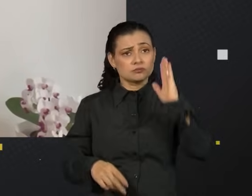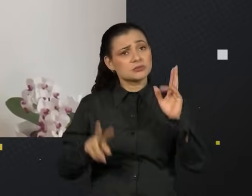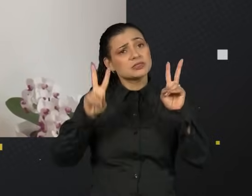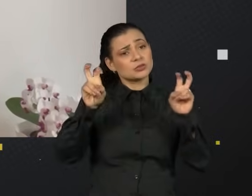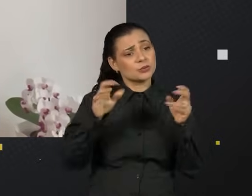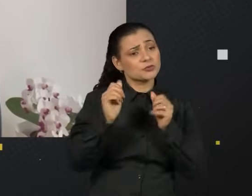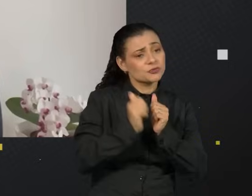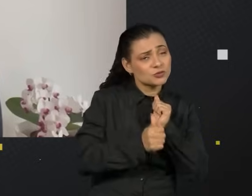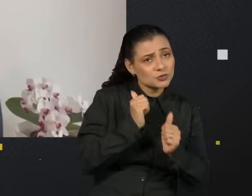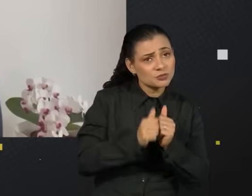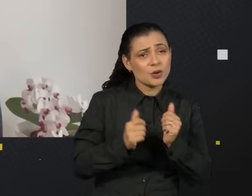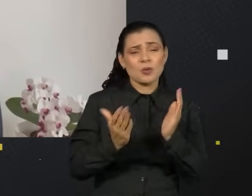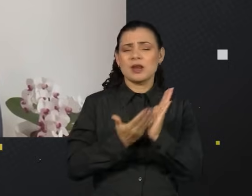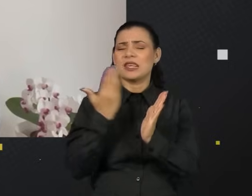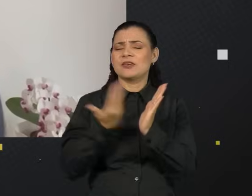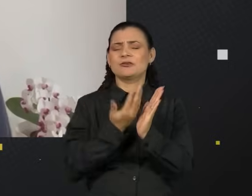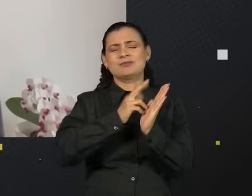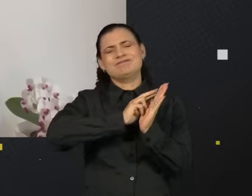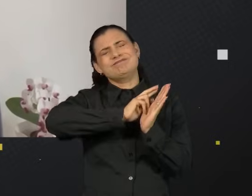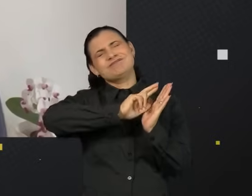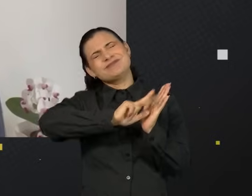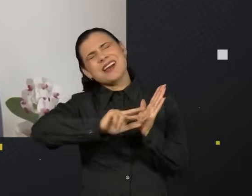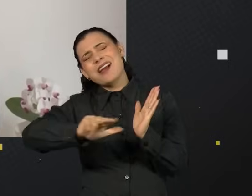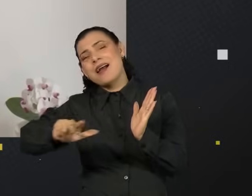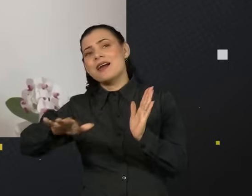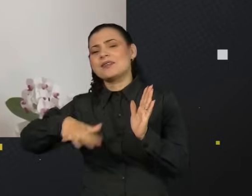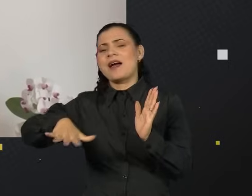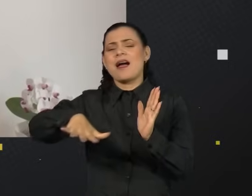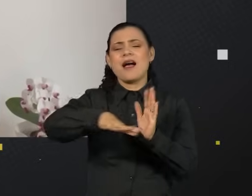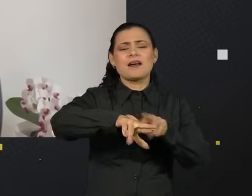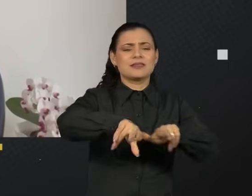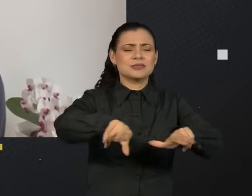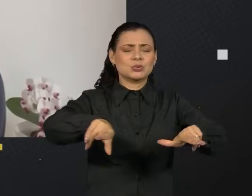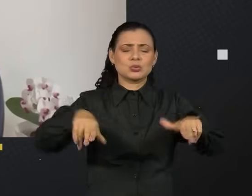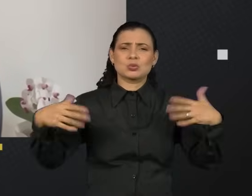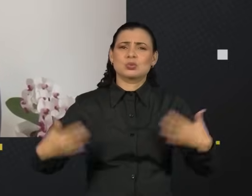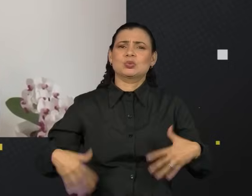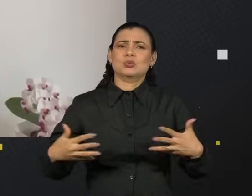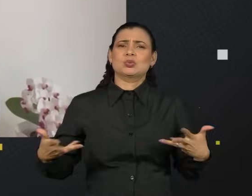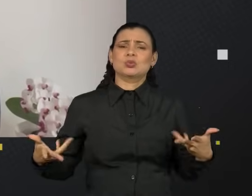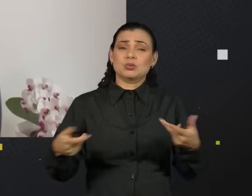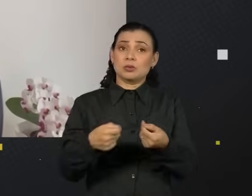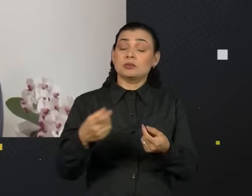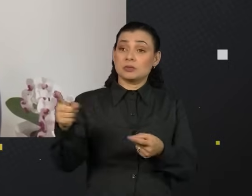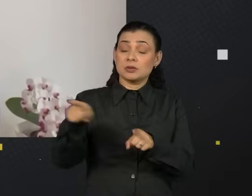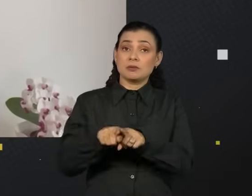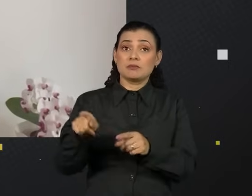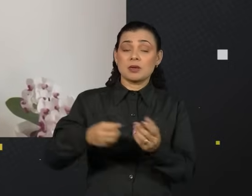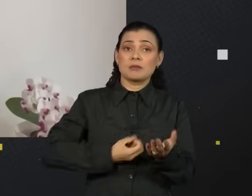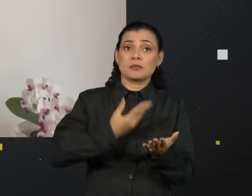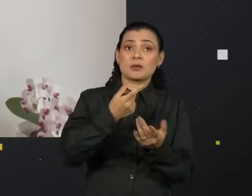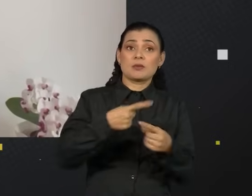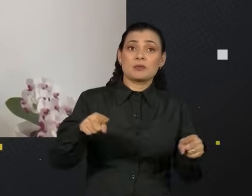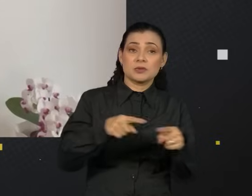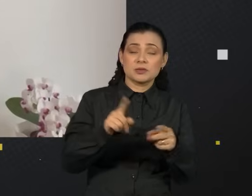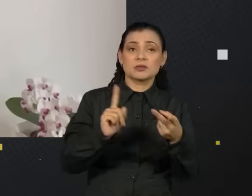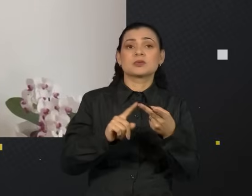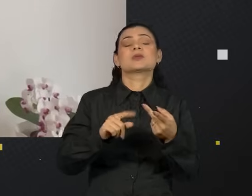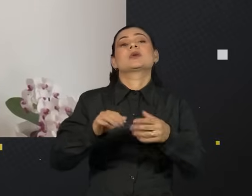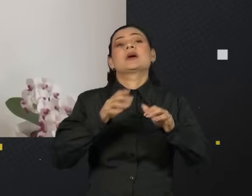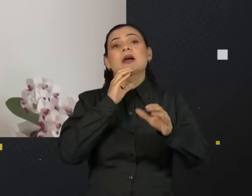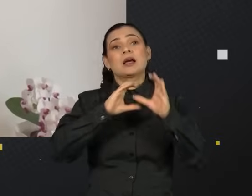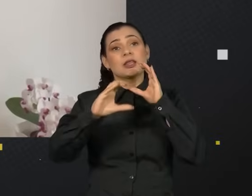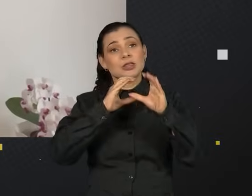futebol, livros inescapáveis, cada um em sua área. É também um grande compositor, cantor, pianista